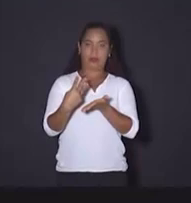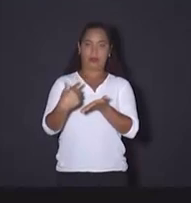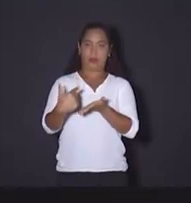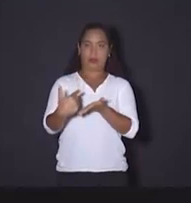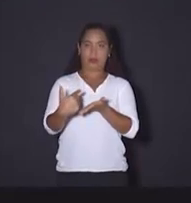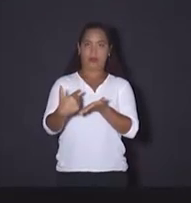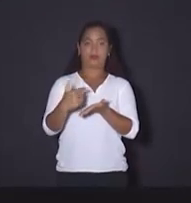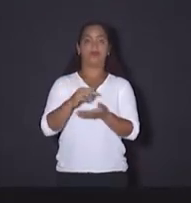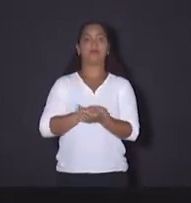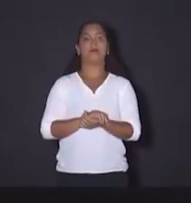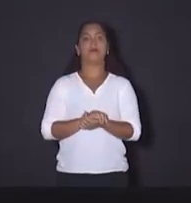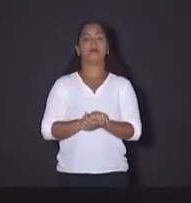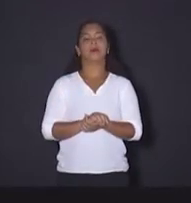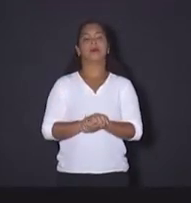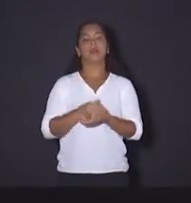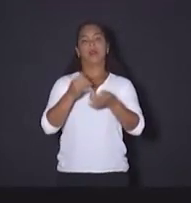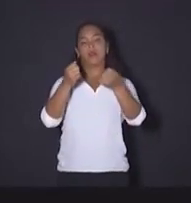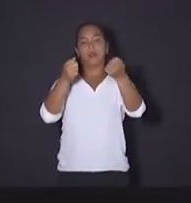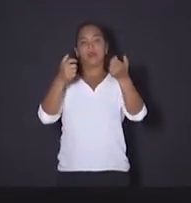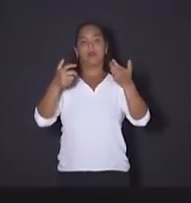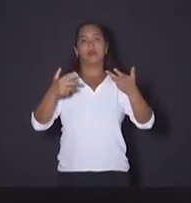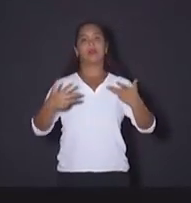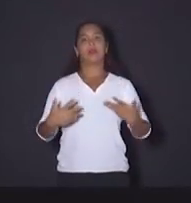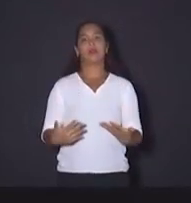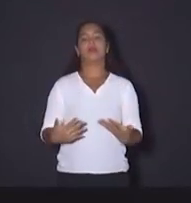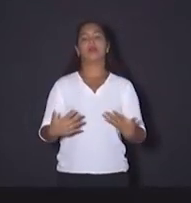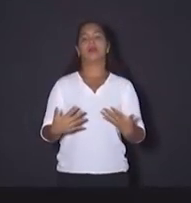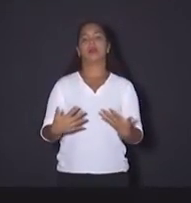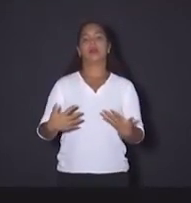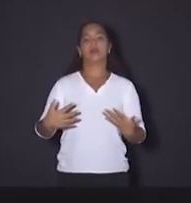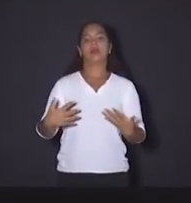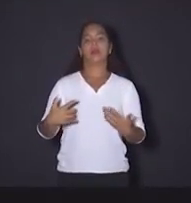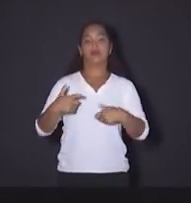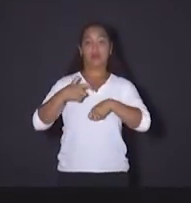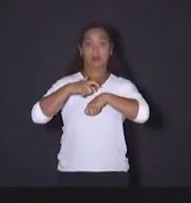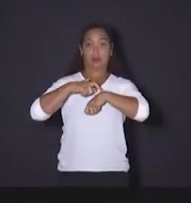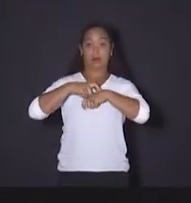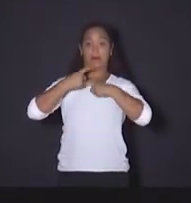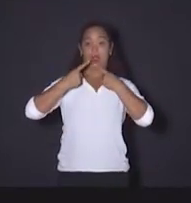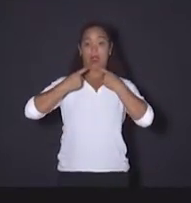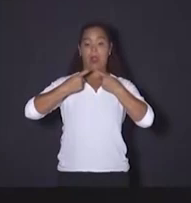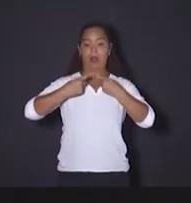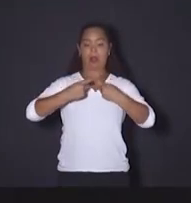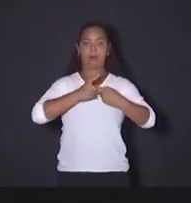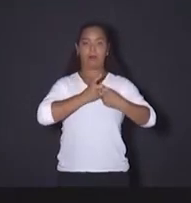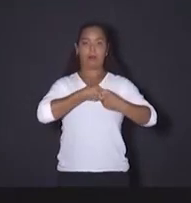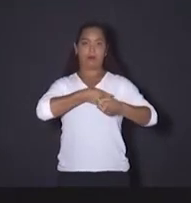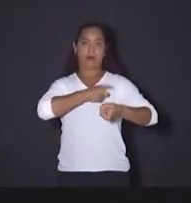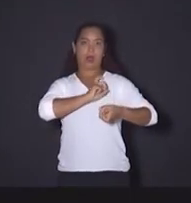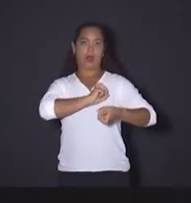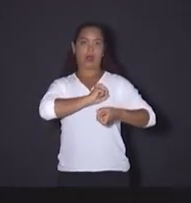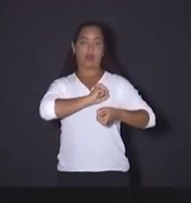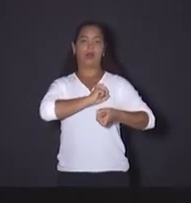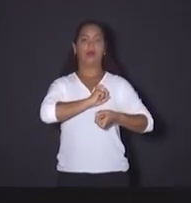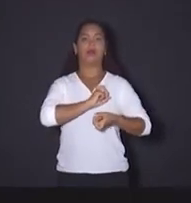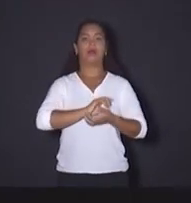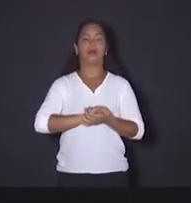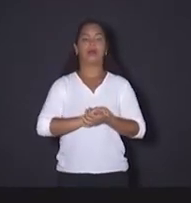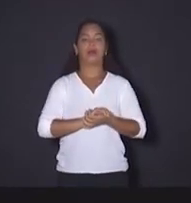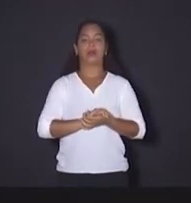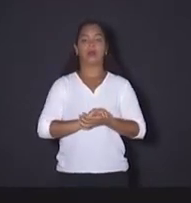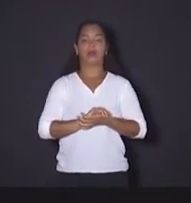falando da decadência durante a Guerra Civil Espanhola, que se